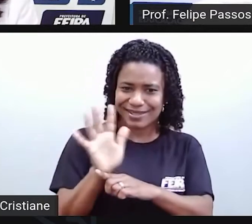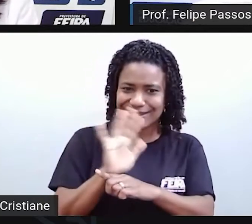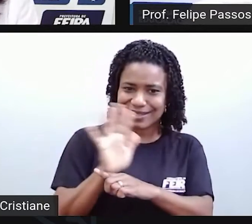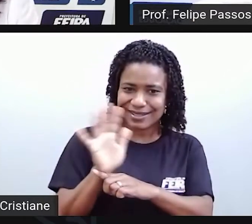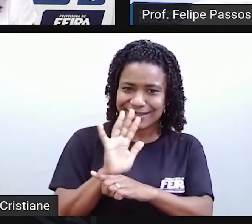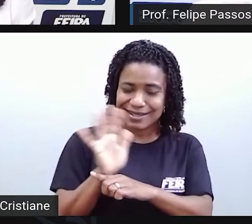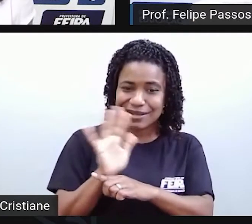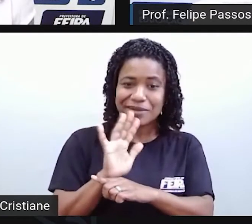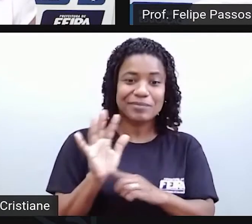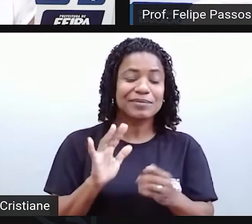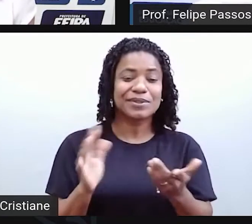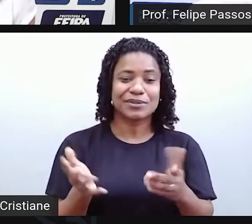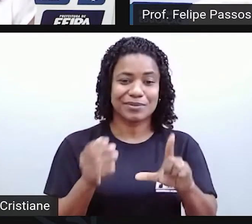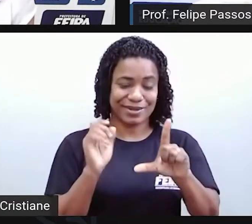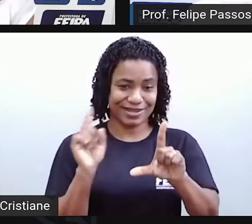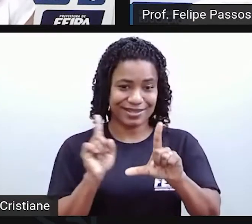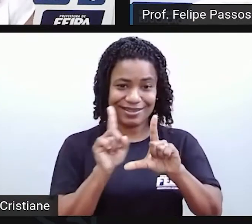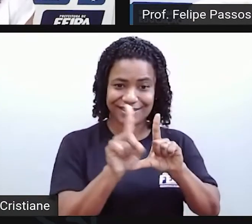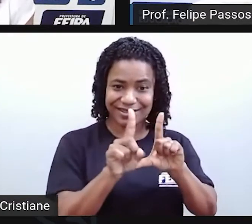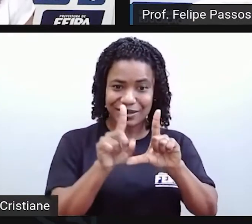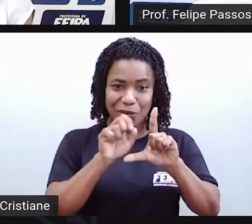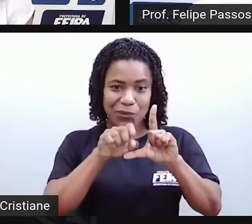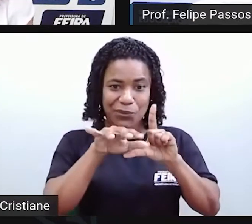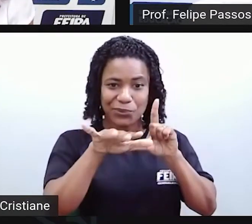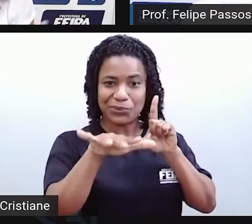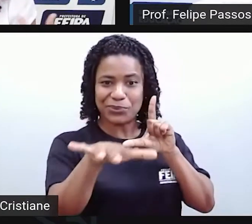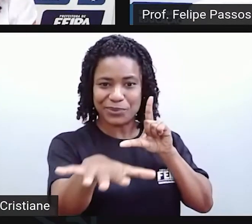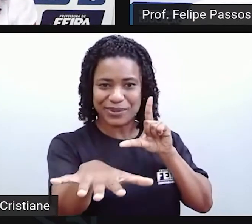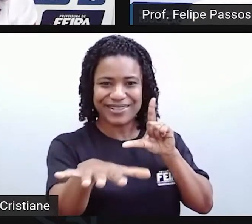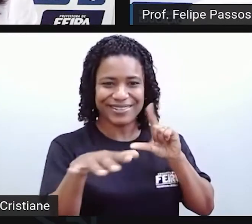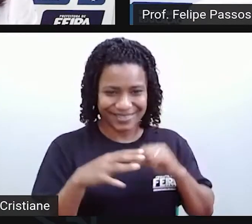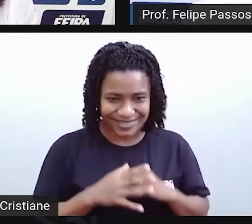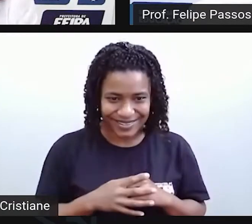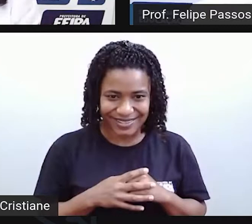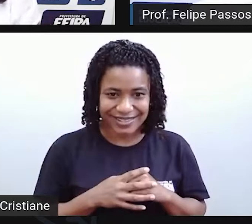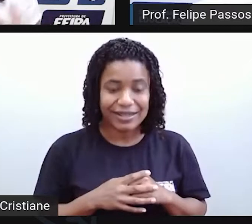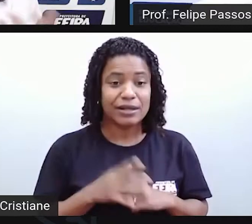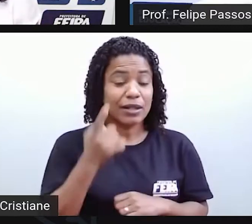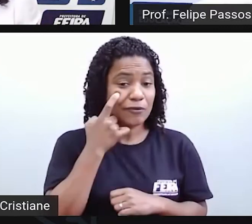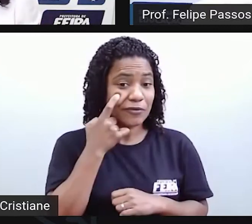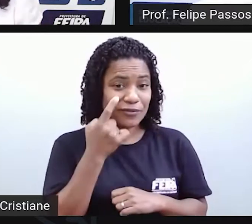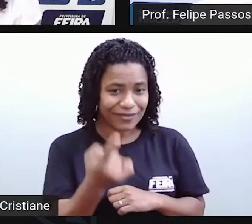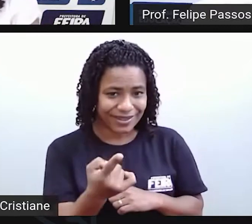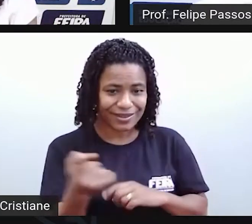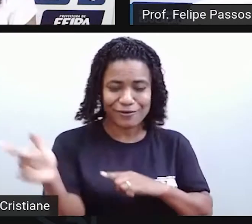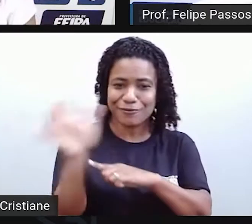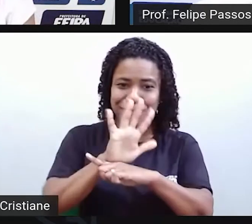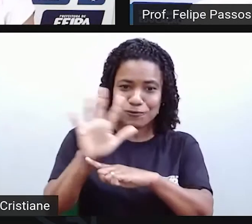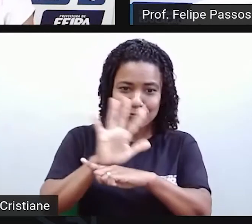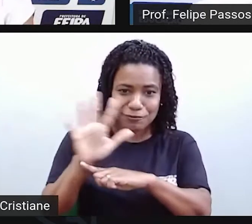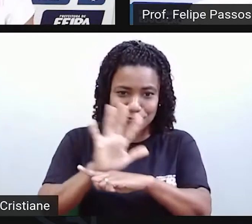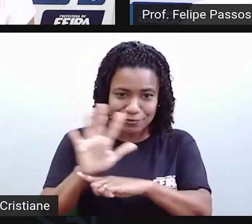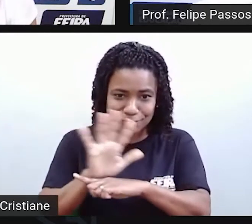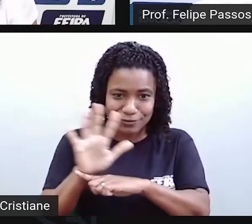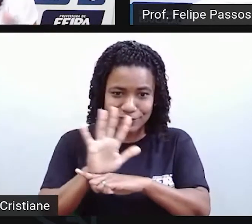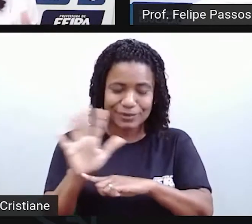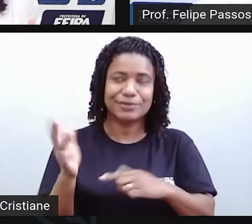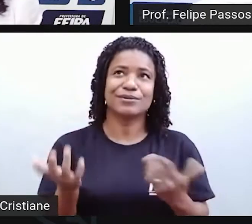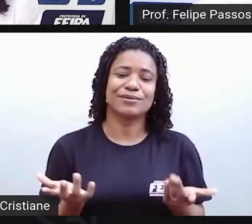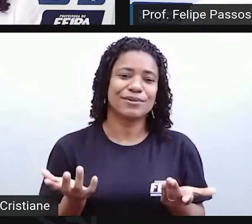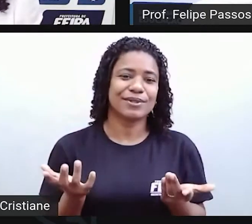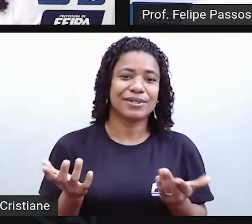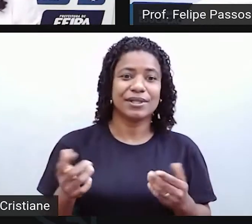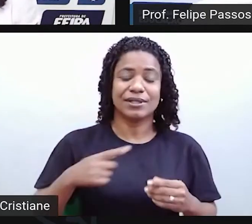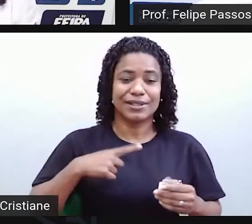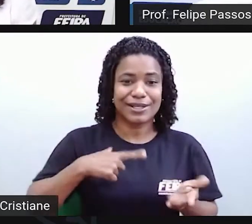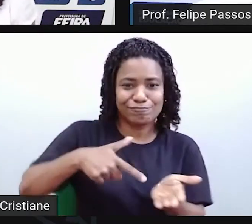ali para que outras pessoas vejam. E aquela imagem, aquele vídeo, aquela